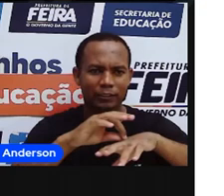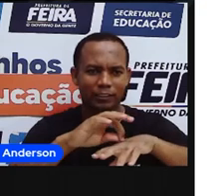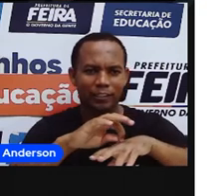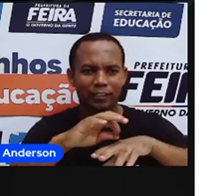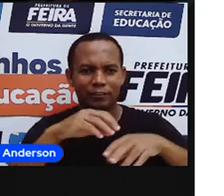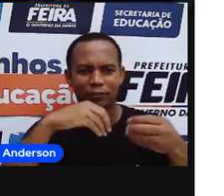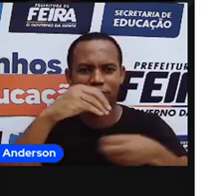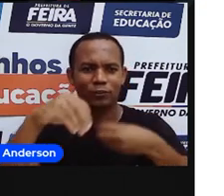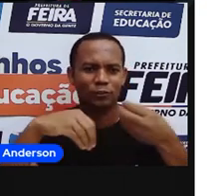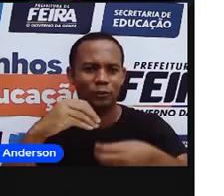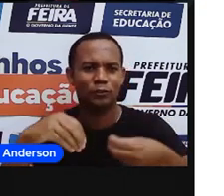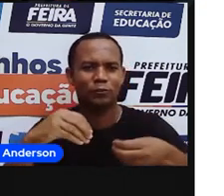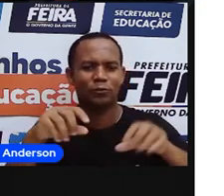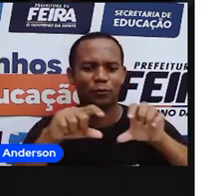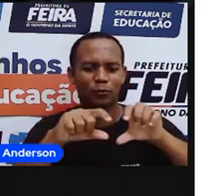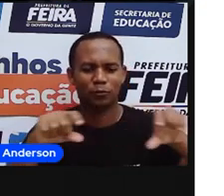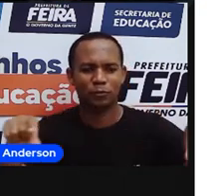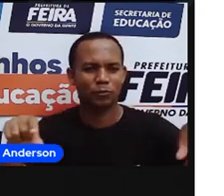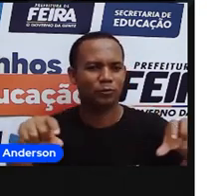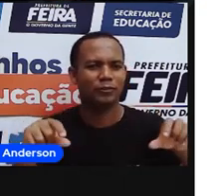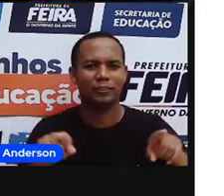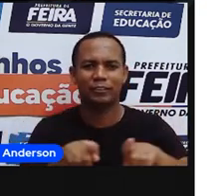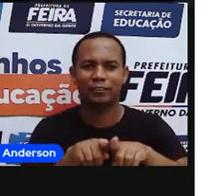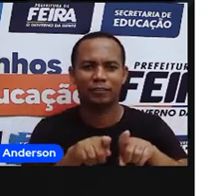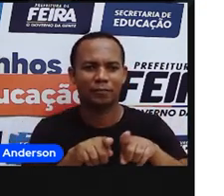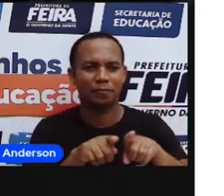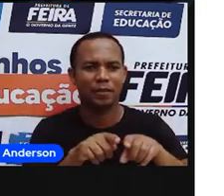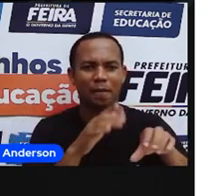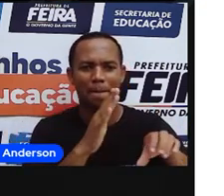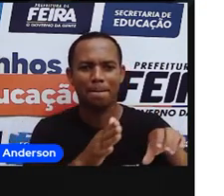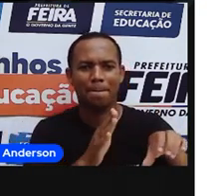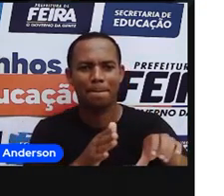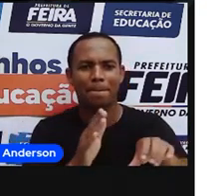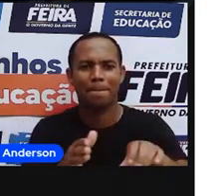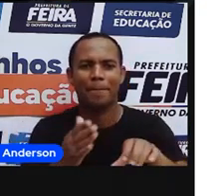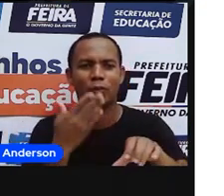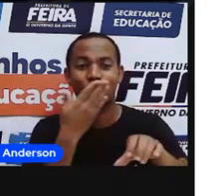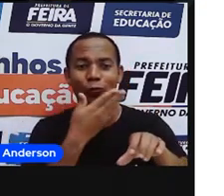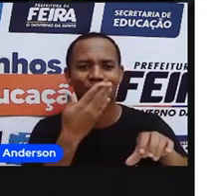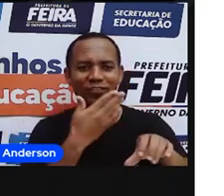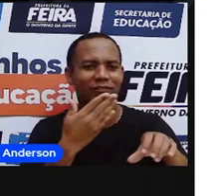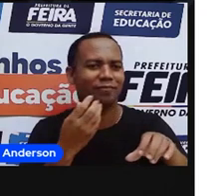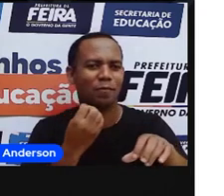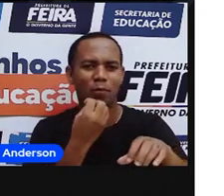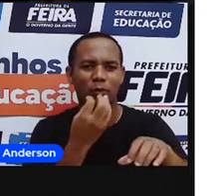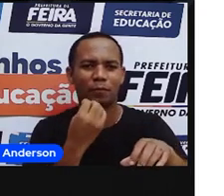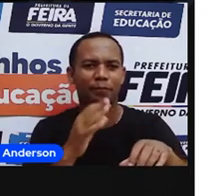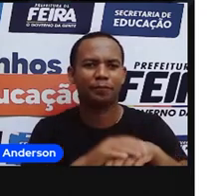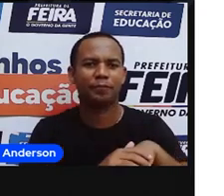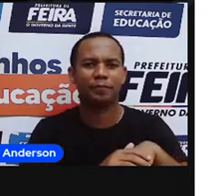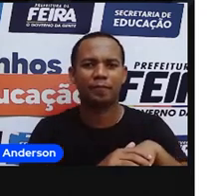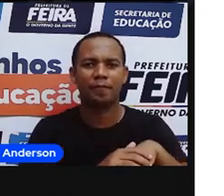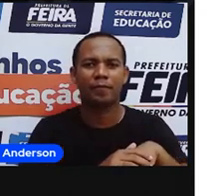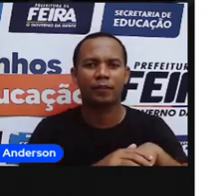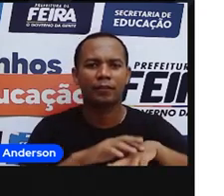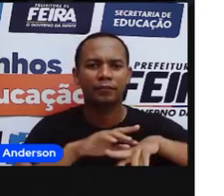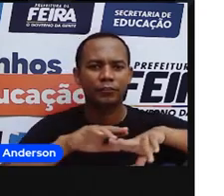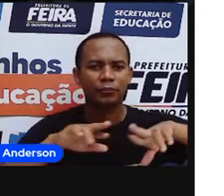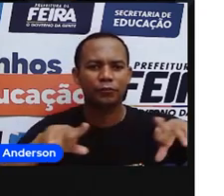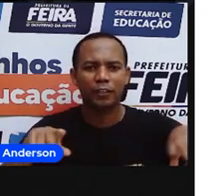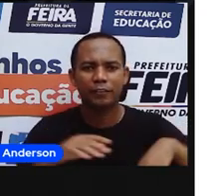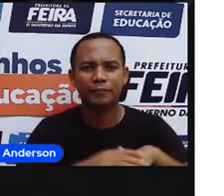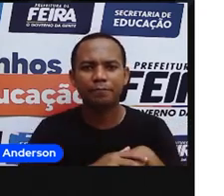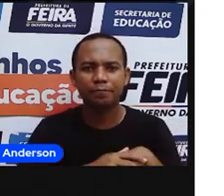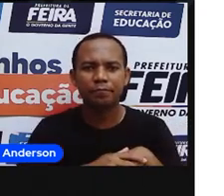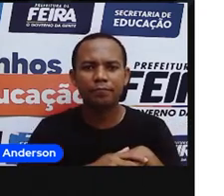mortadela, josefina, batata doce. Quem nunca comeu uma batata doce, né? Inhame, algumas pessoas já devem